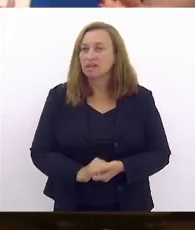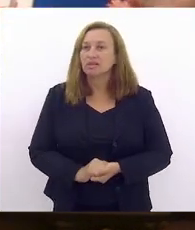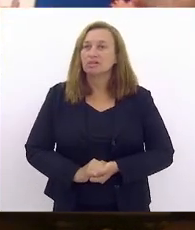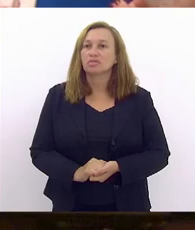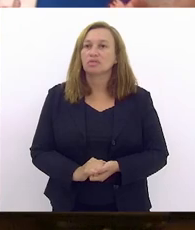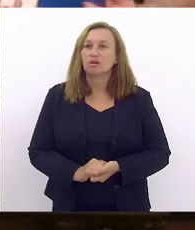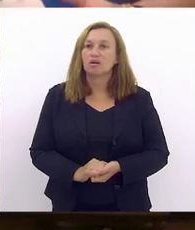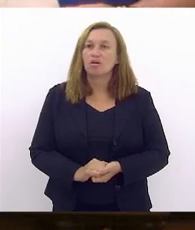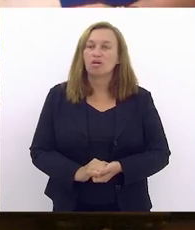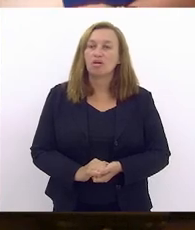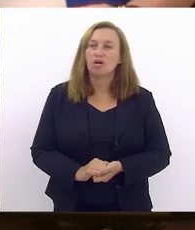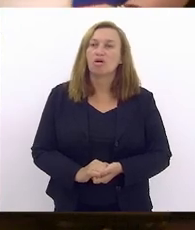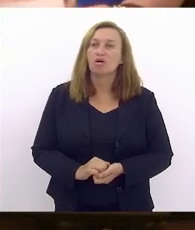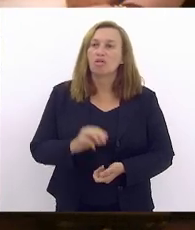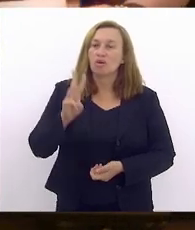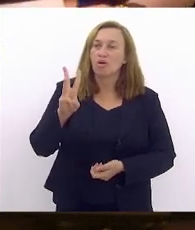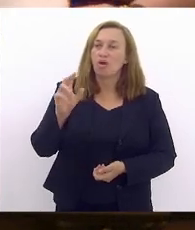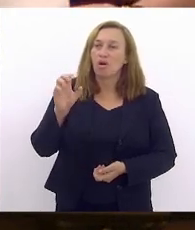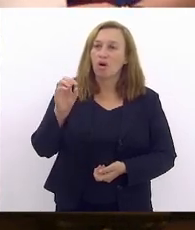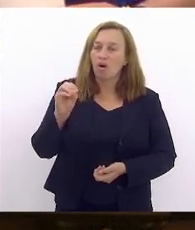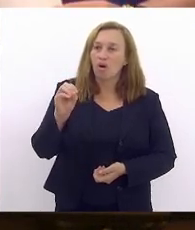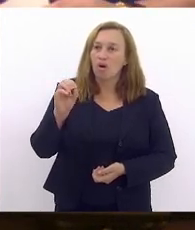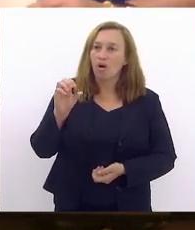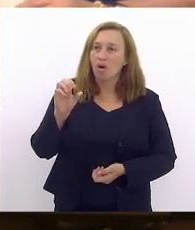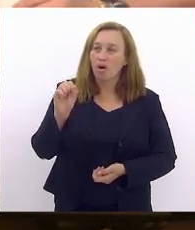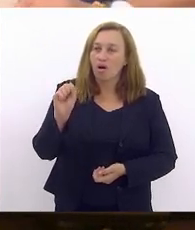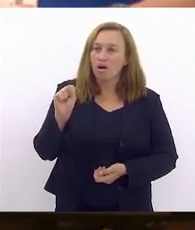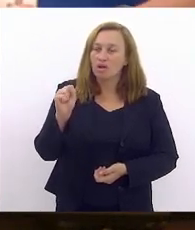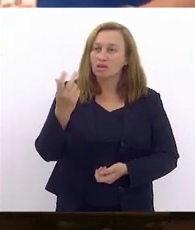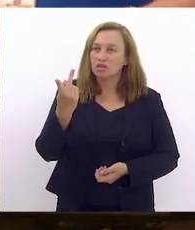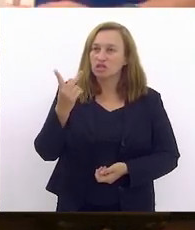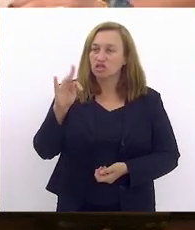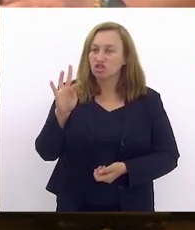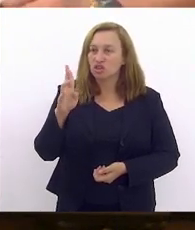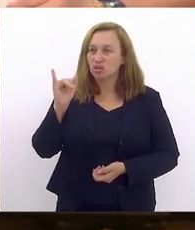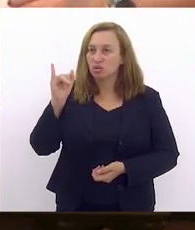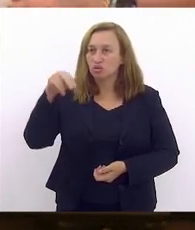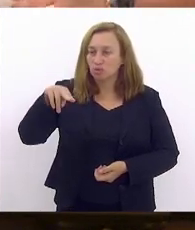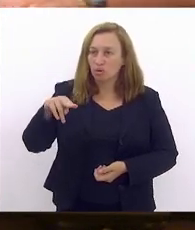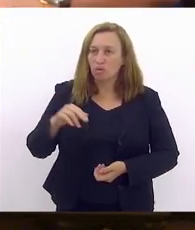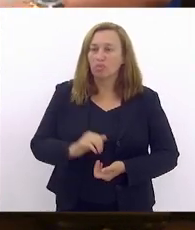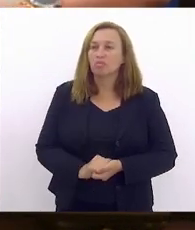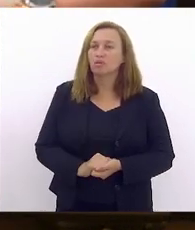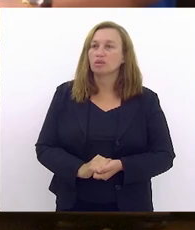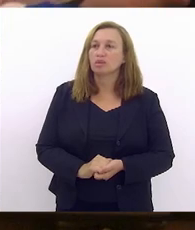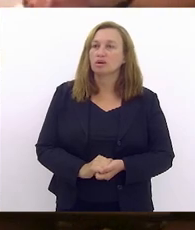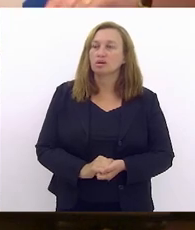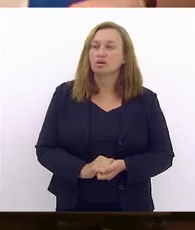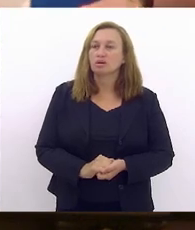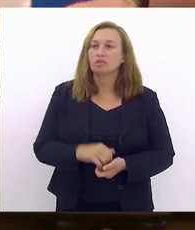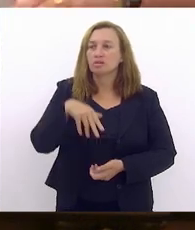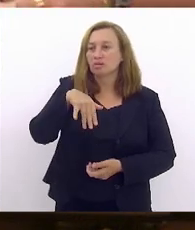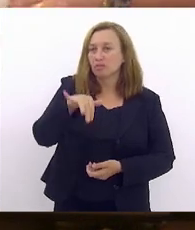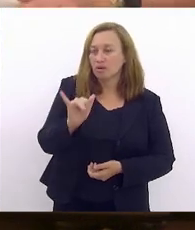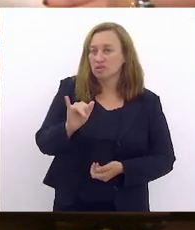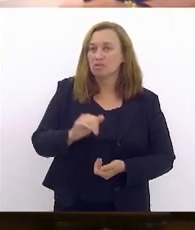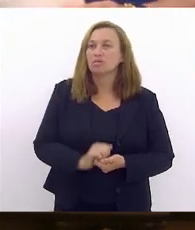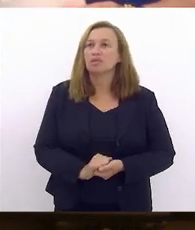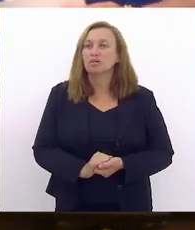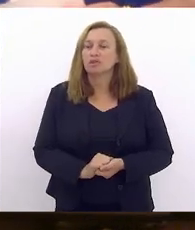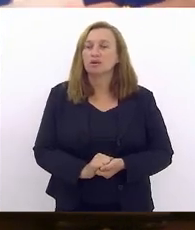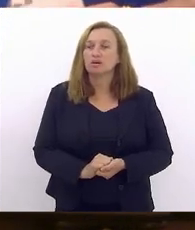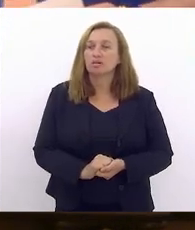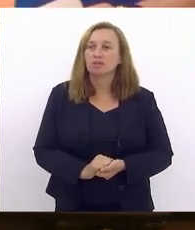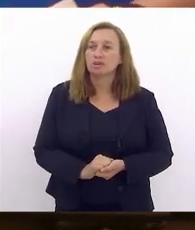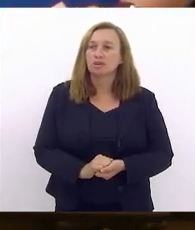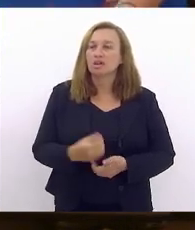Austin Luiz, presidente do Grêmio Recreativo Escola de Samba Garras do Tigre, de Nova Iguaçu. Registramos e agradecemos